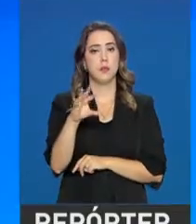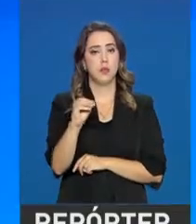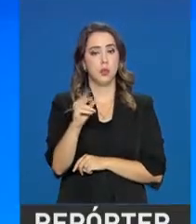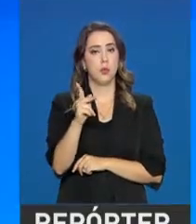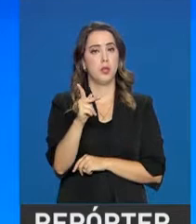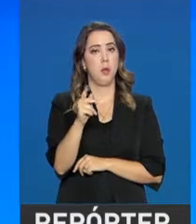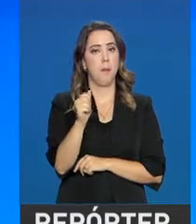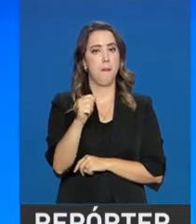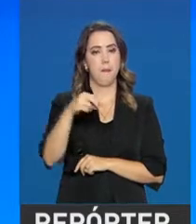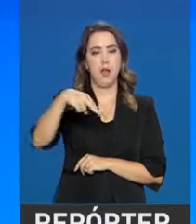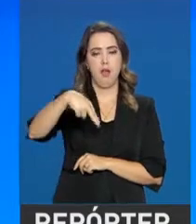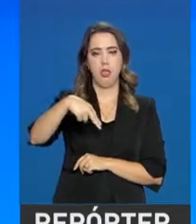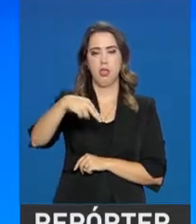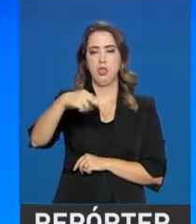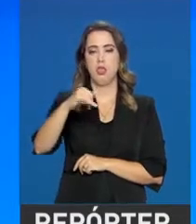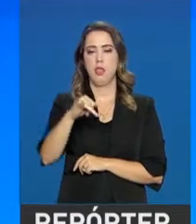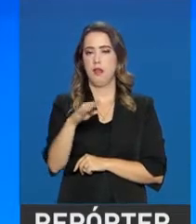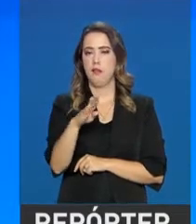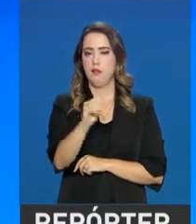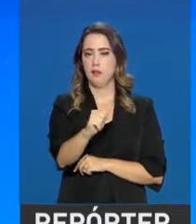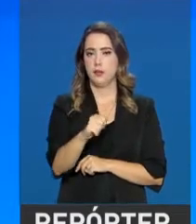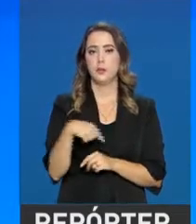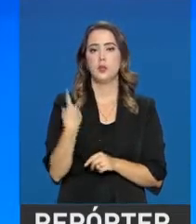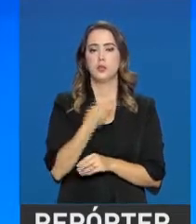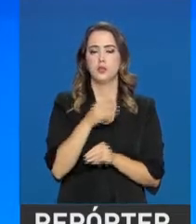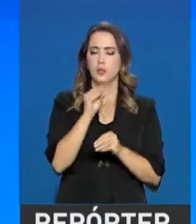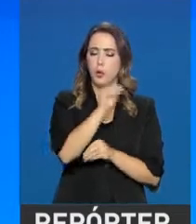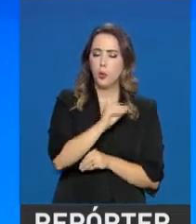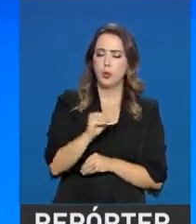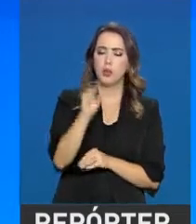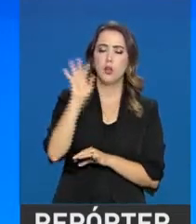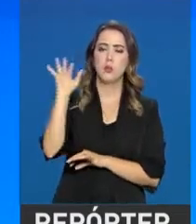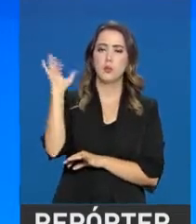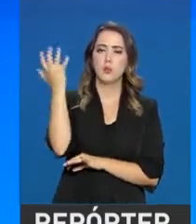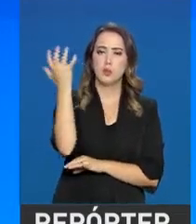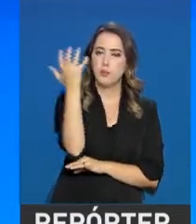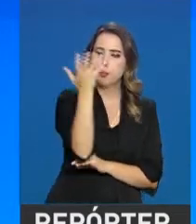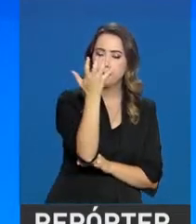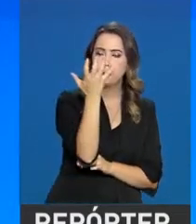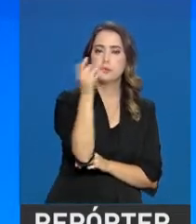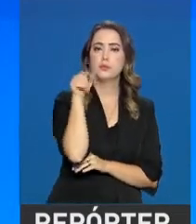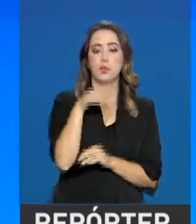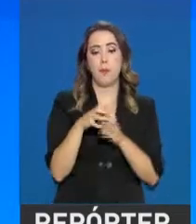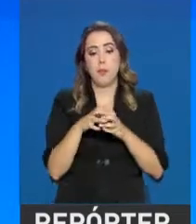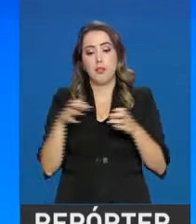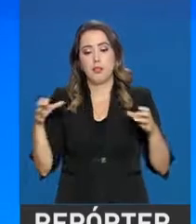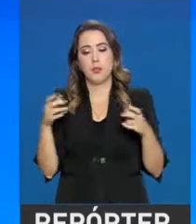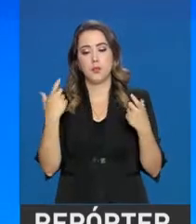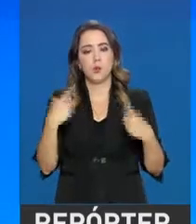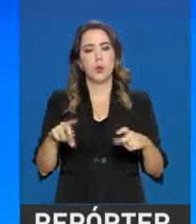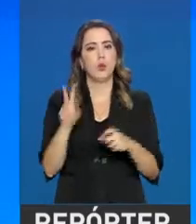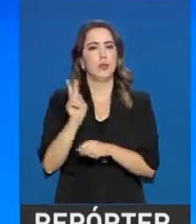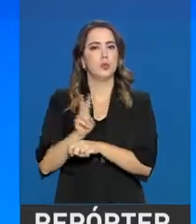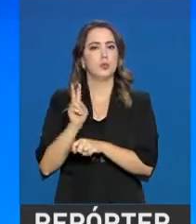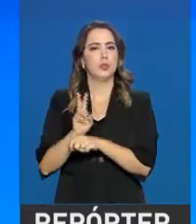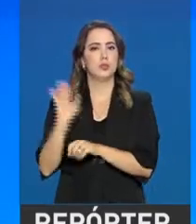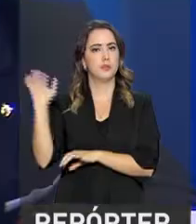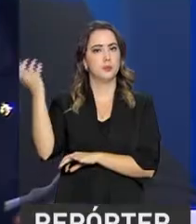Avançamos também na proteção de nossas florestas. Ampliamos áreas de conservação